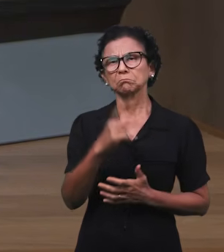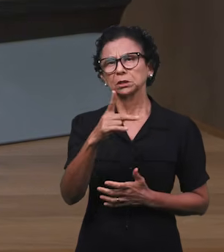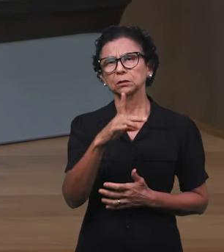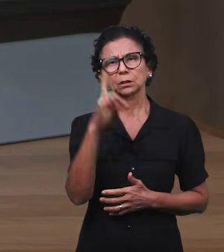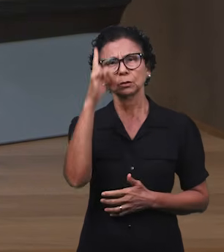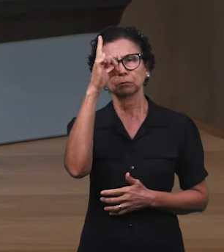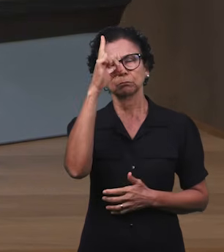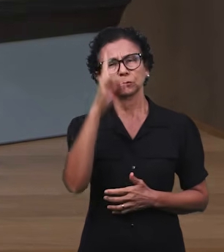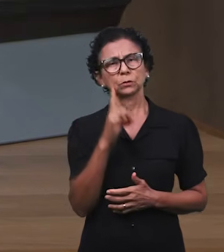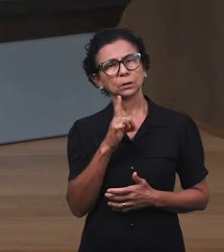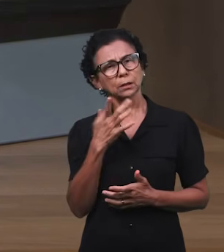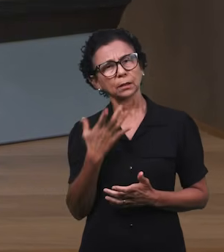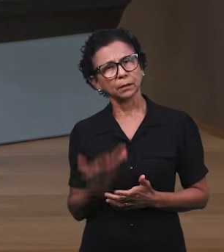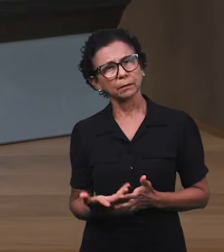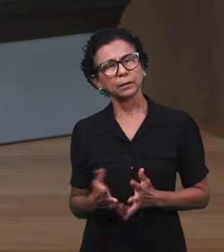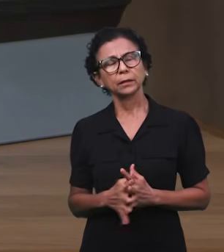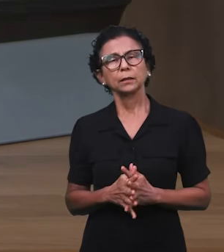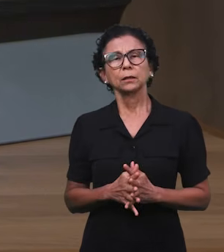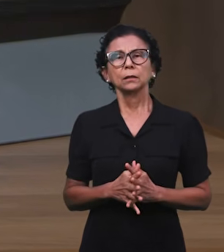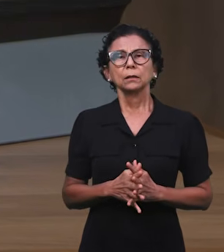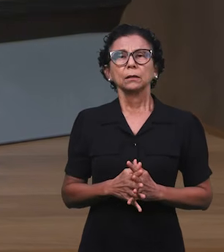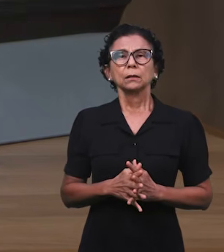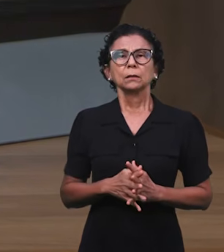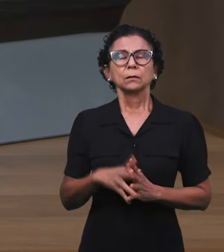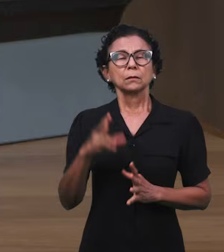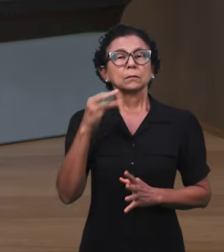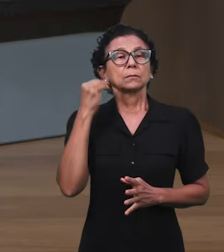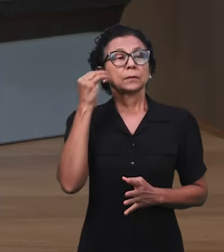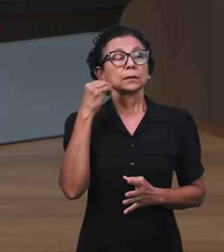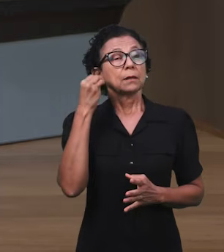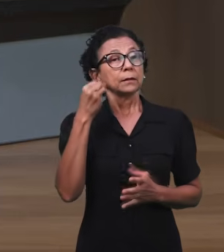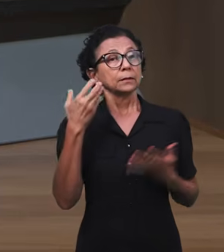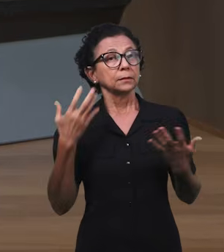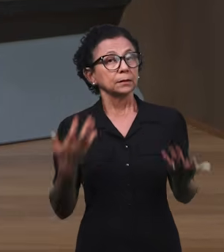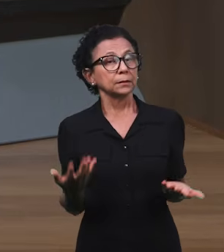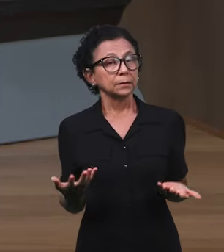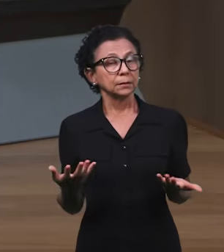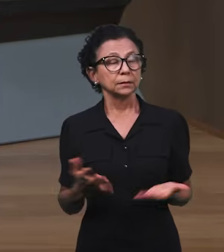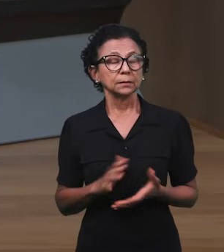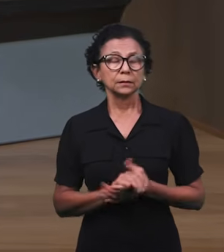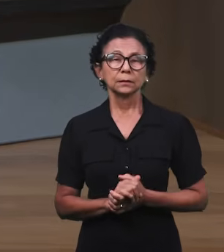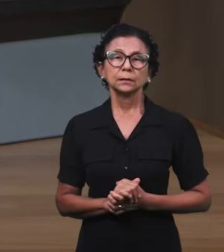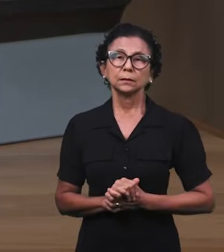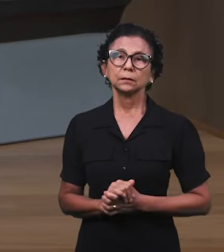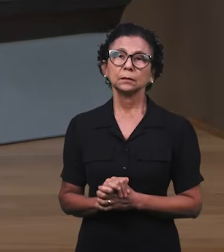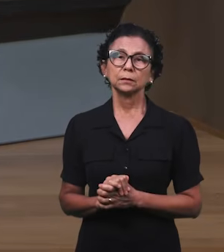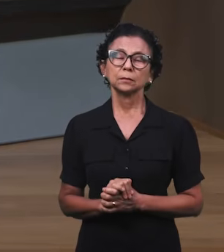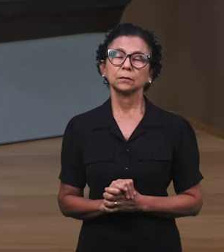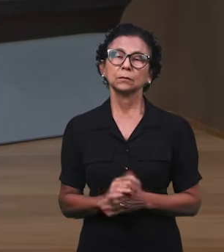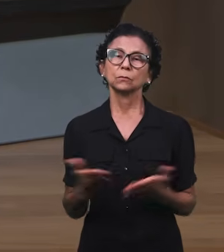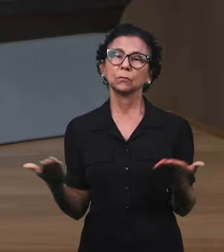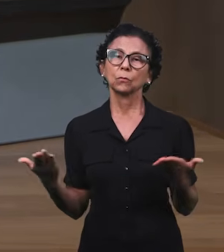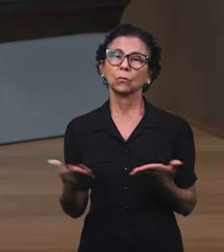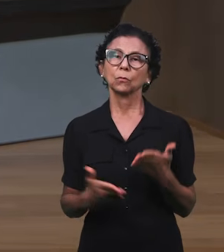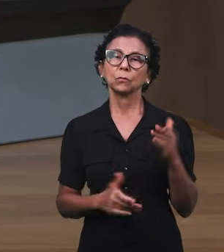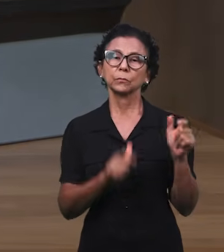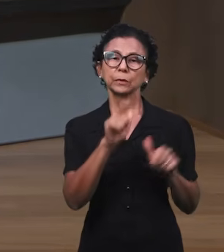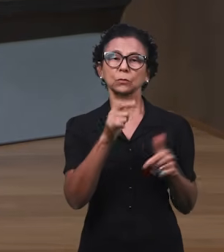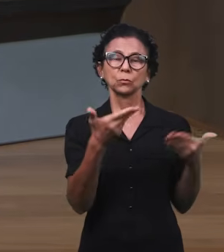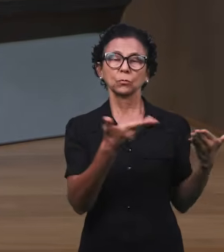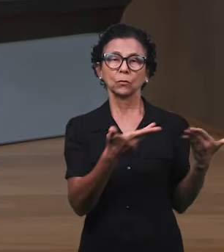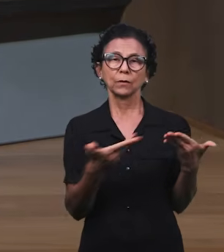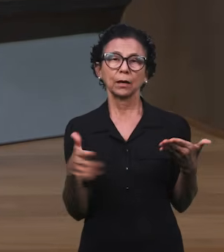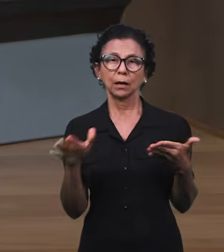direito, aquilo que é a doença, aquilo que é a experiência. E para isso nós trouxemos convidados aqui para falar a